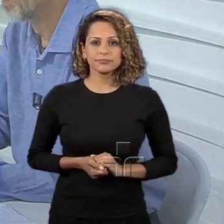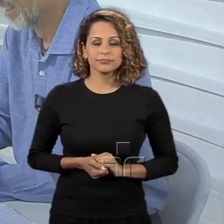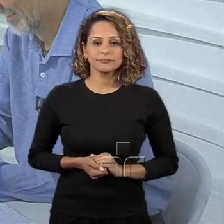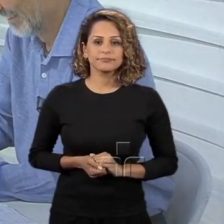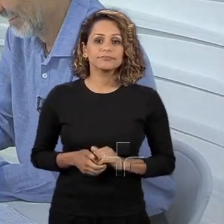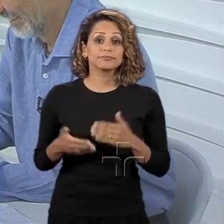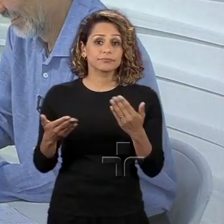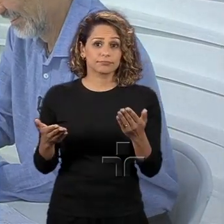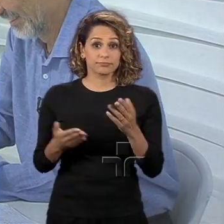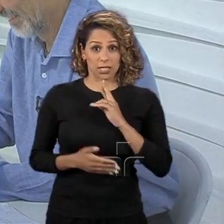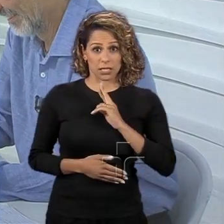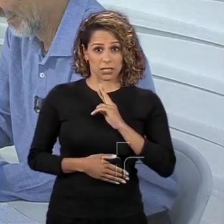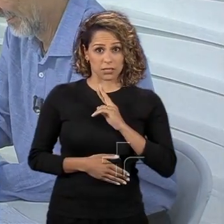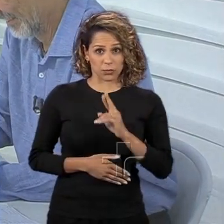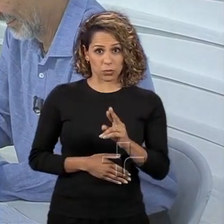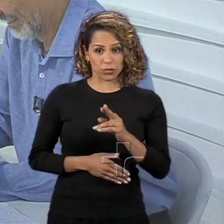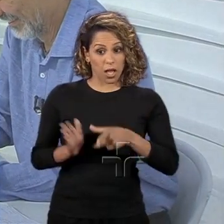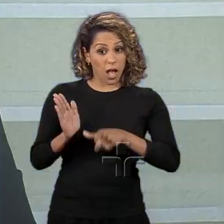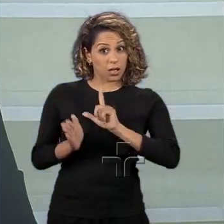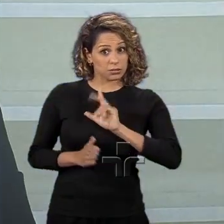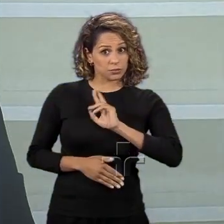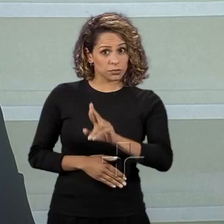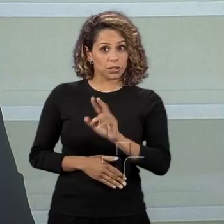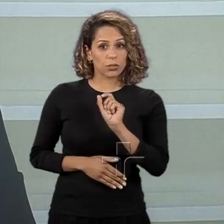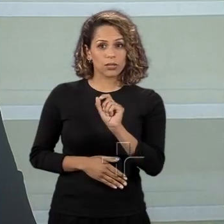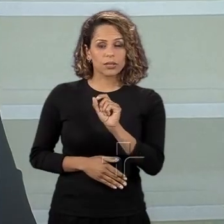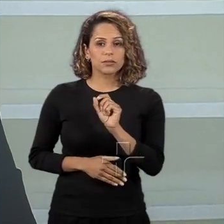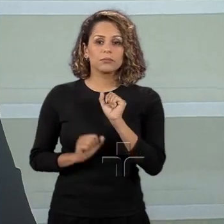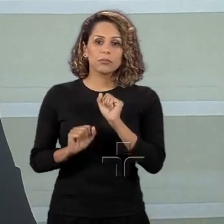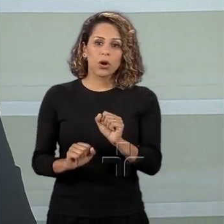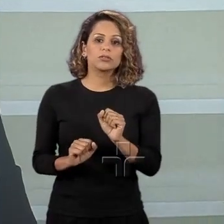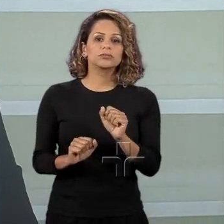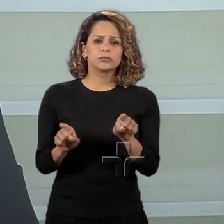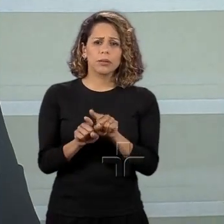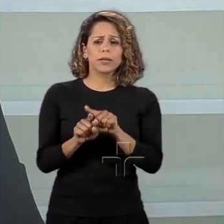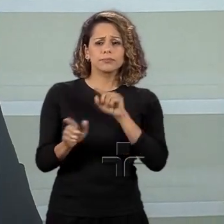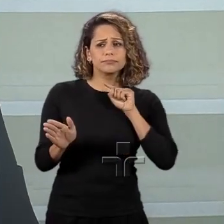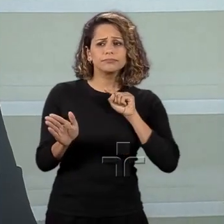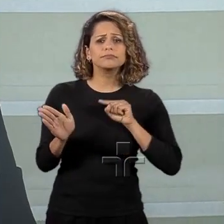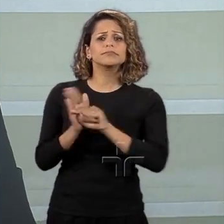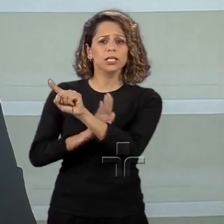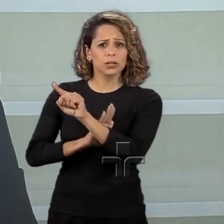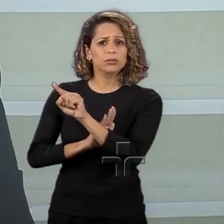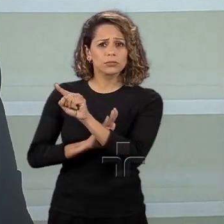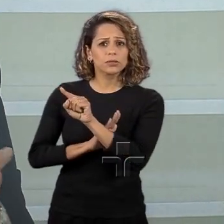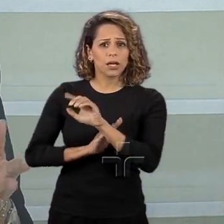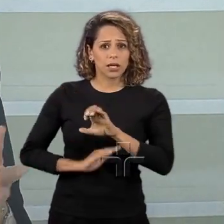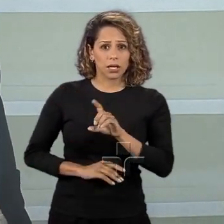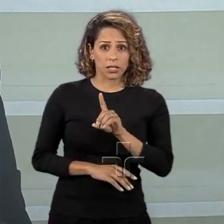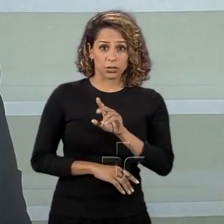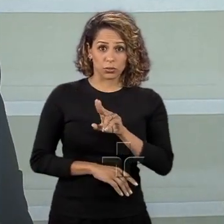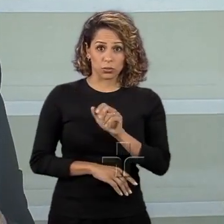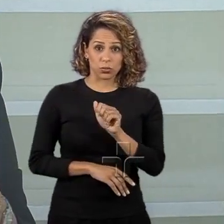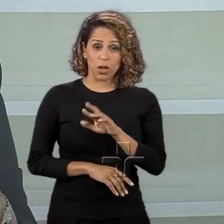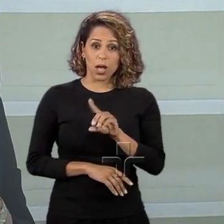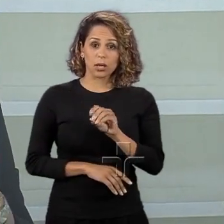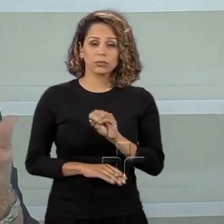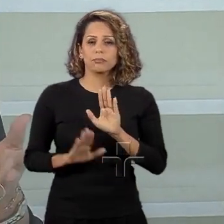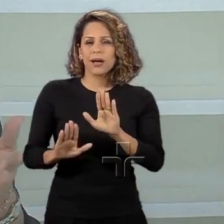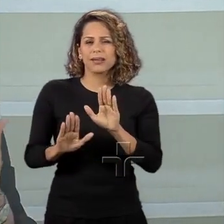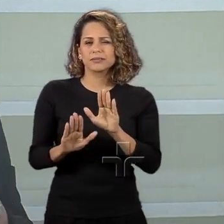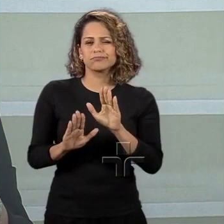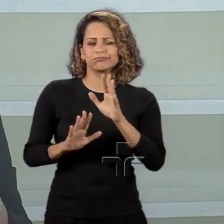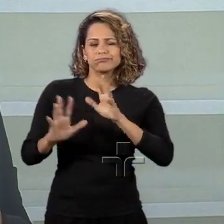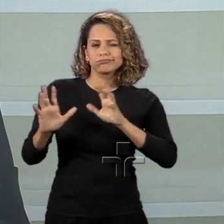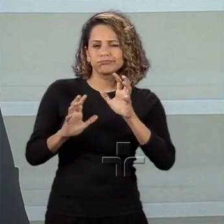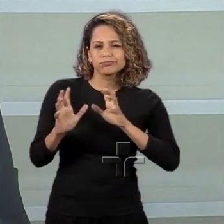Antes de responder a essa pergunta, eu poderia dirigir uma pergunta a ele, mas não quero polemizar,